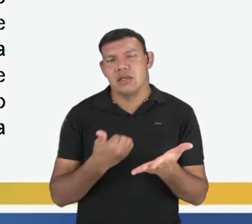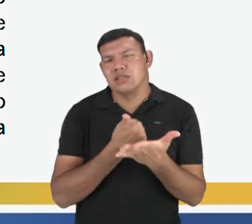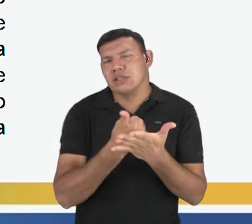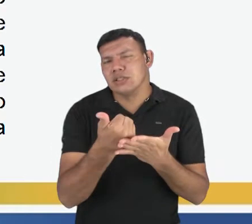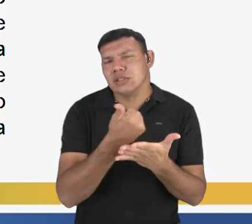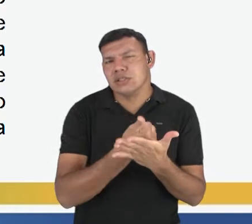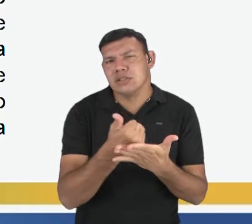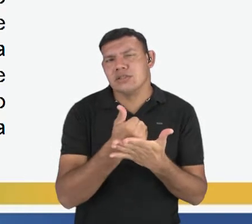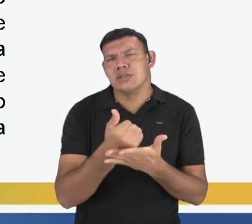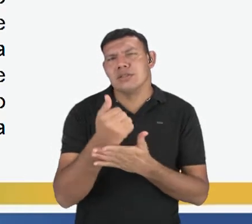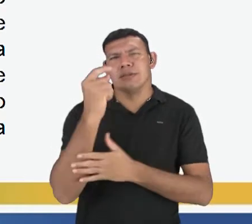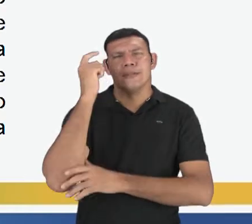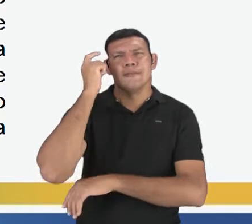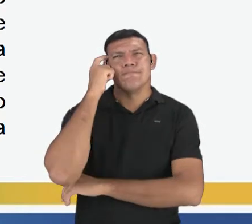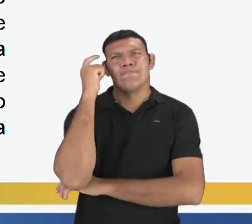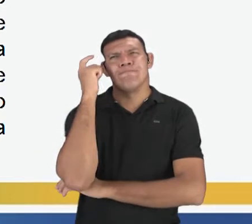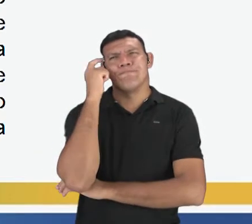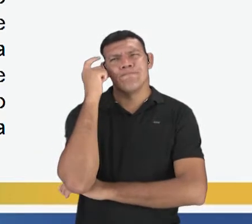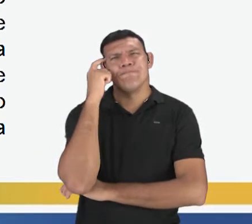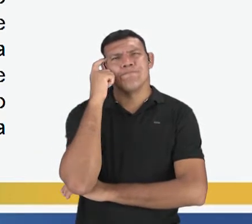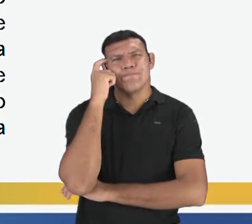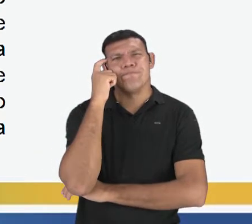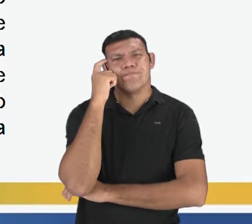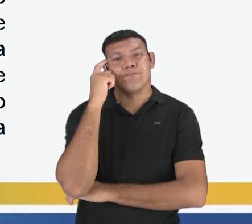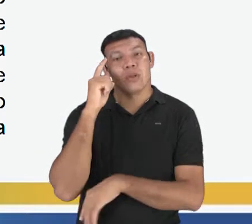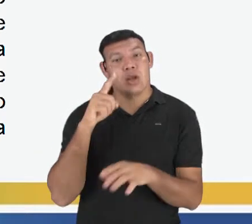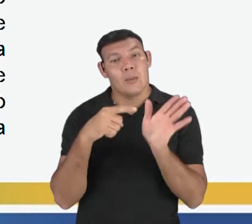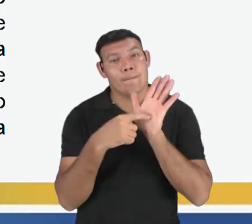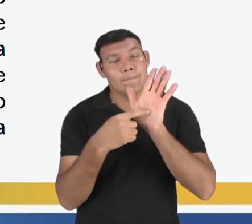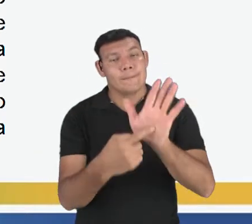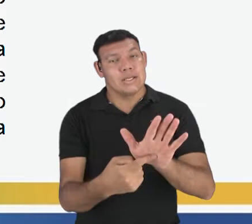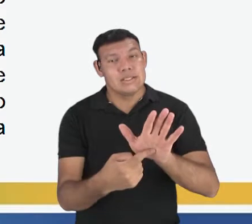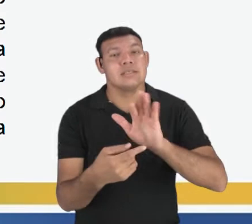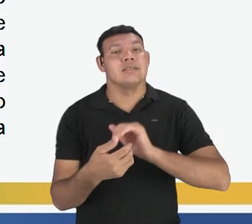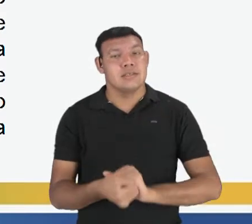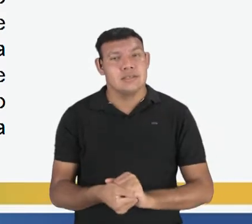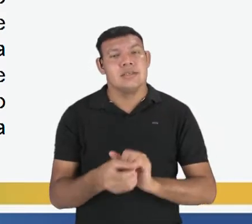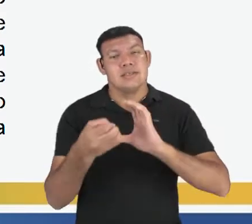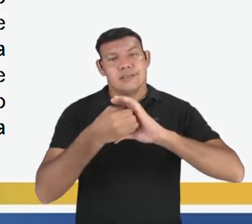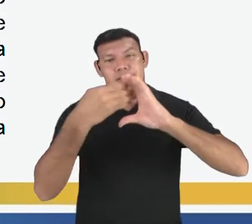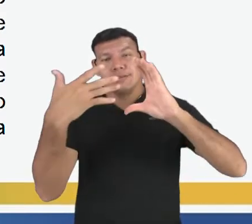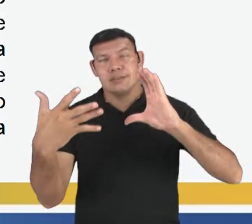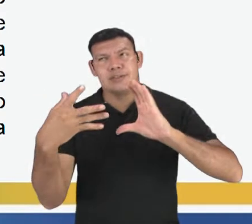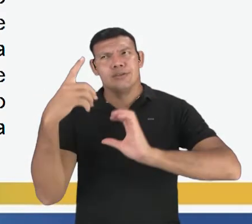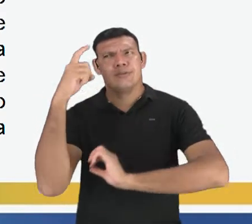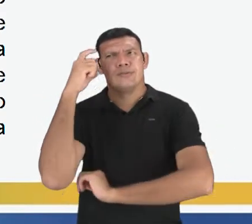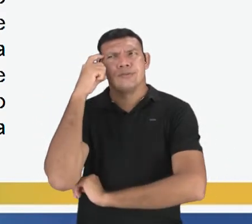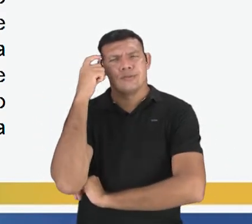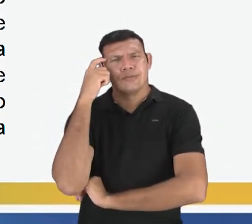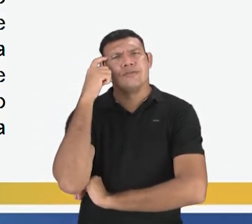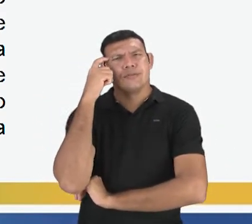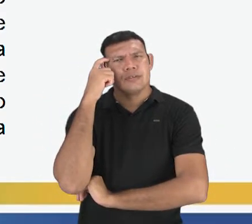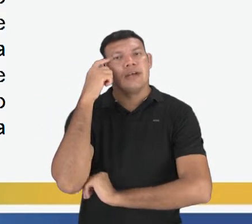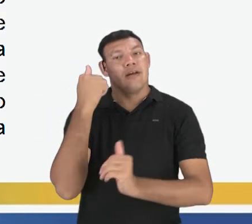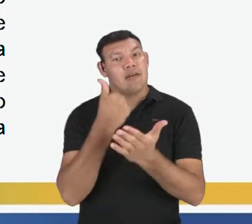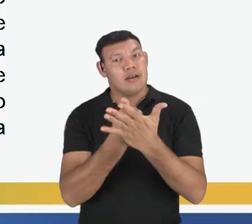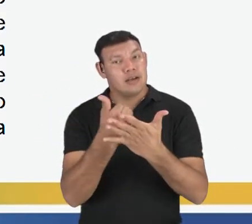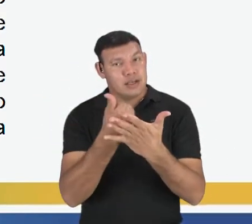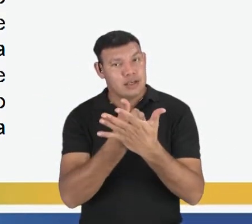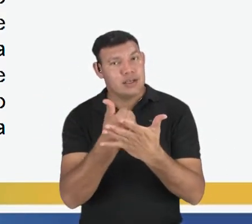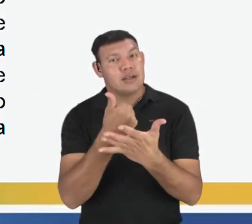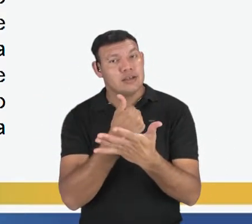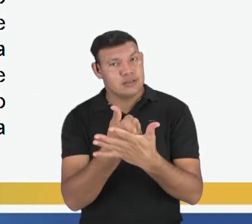essa ação que é o filosofar, e aponta que devemos caracterizar o filosofar. A